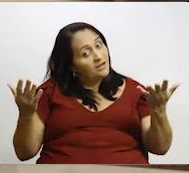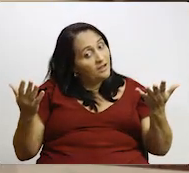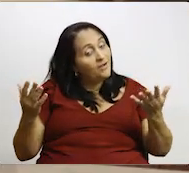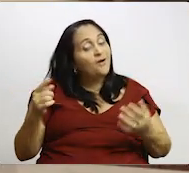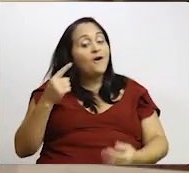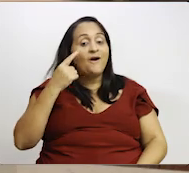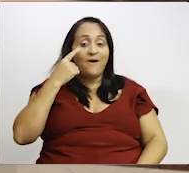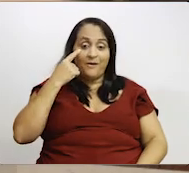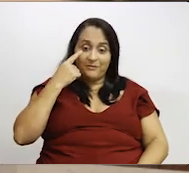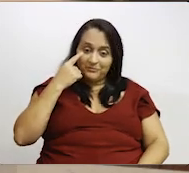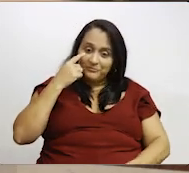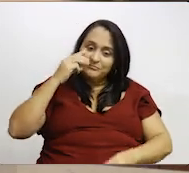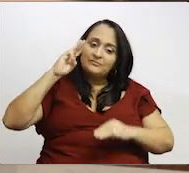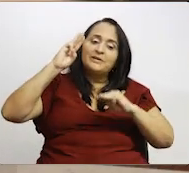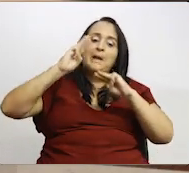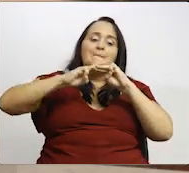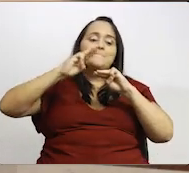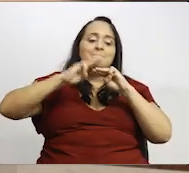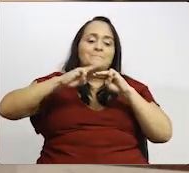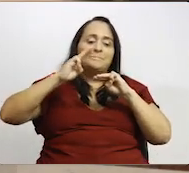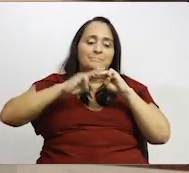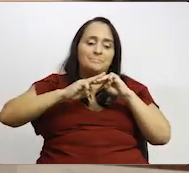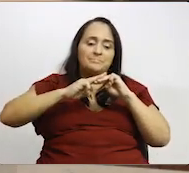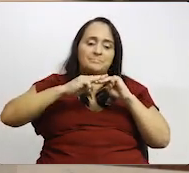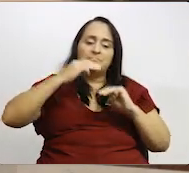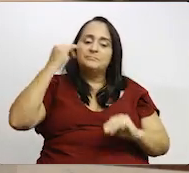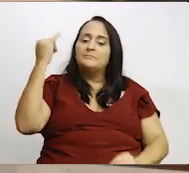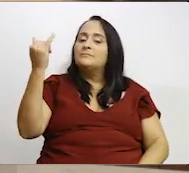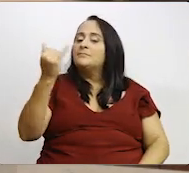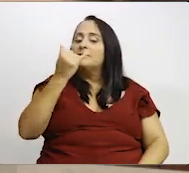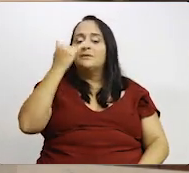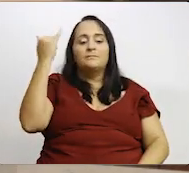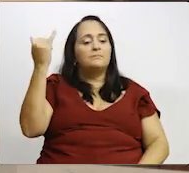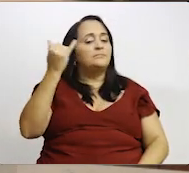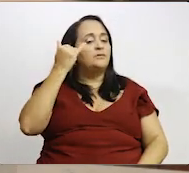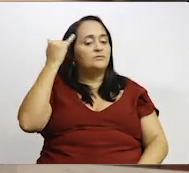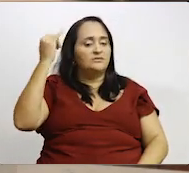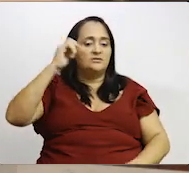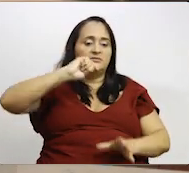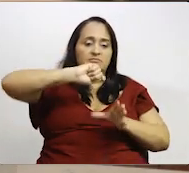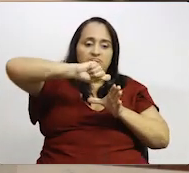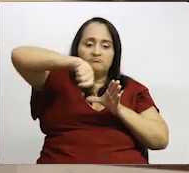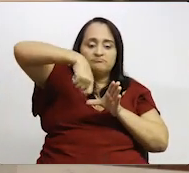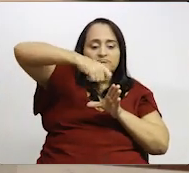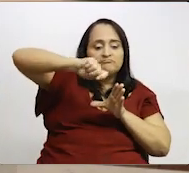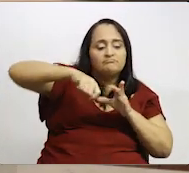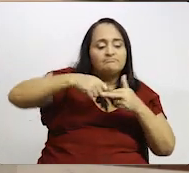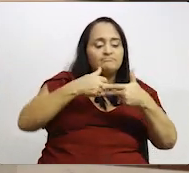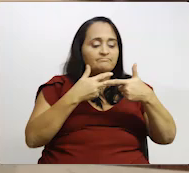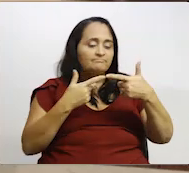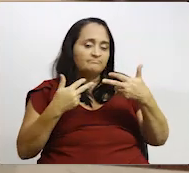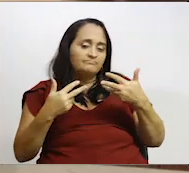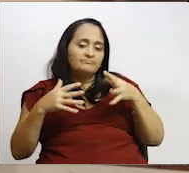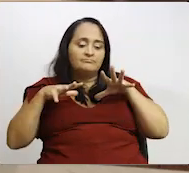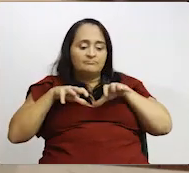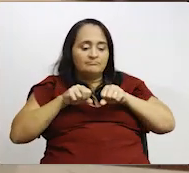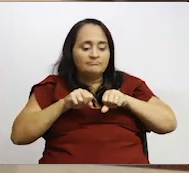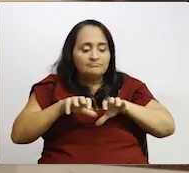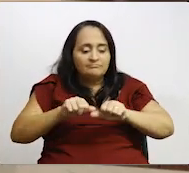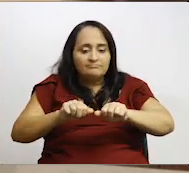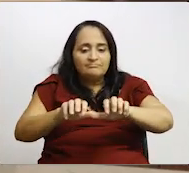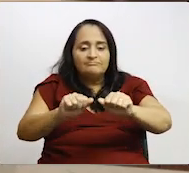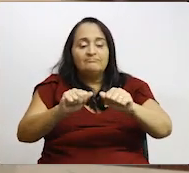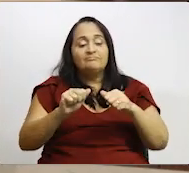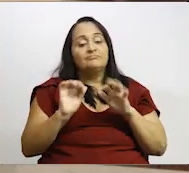A matemática tem uma importância muito grande na gastronomia. Ela nos indica a proporção de cada ingrediente para termos o mesmo